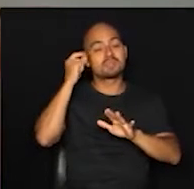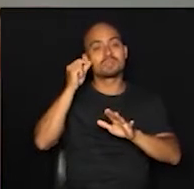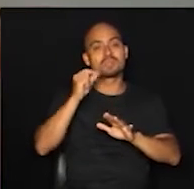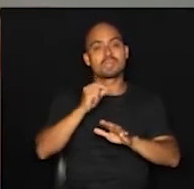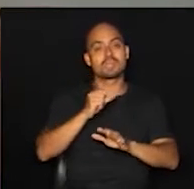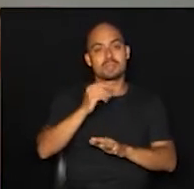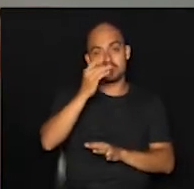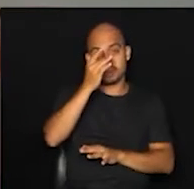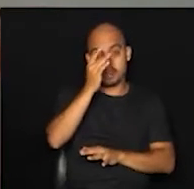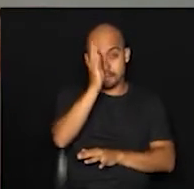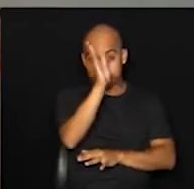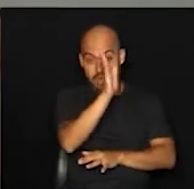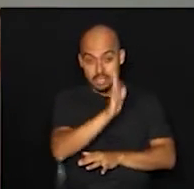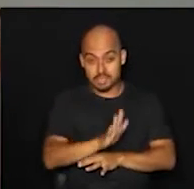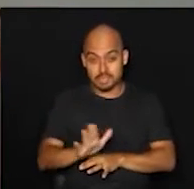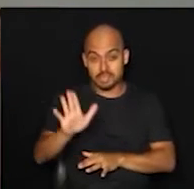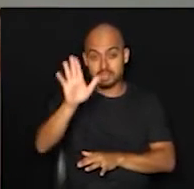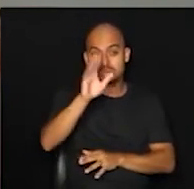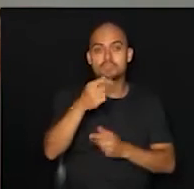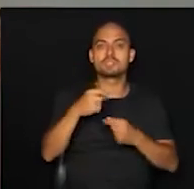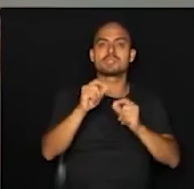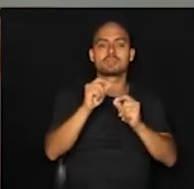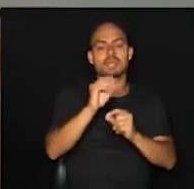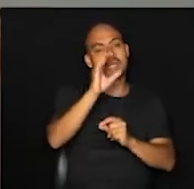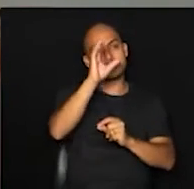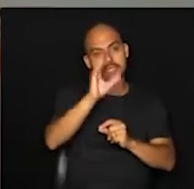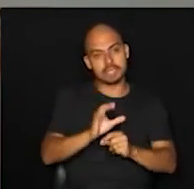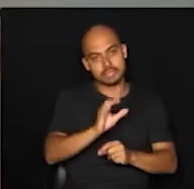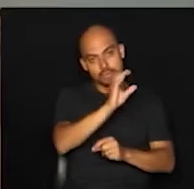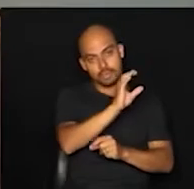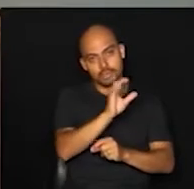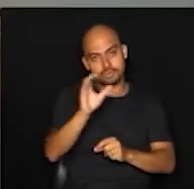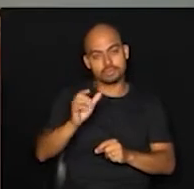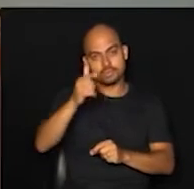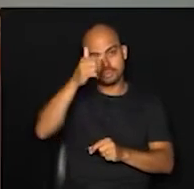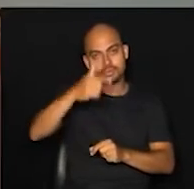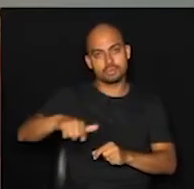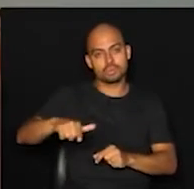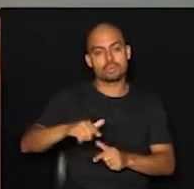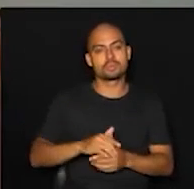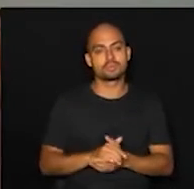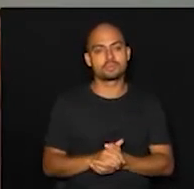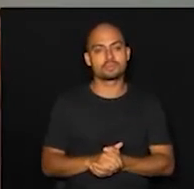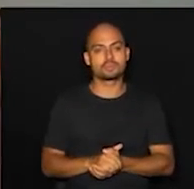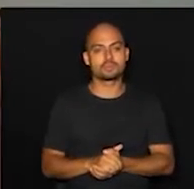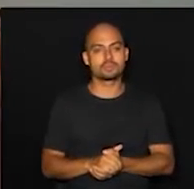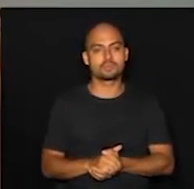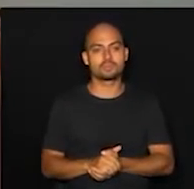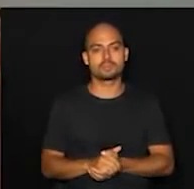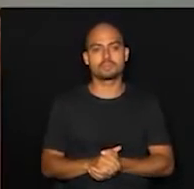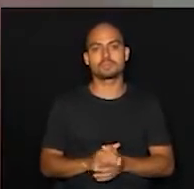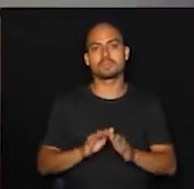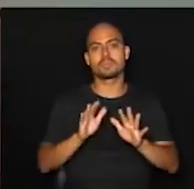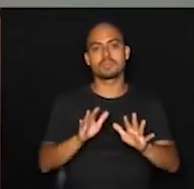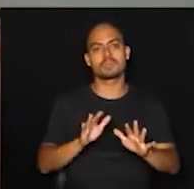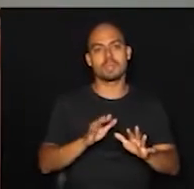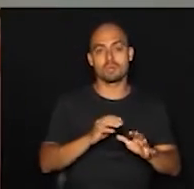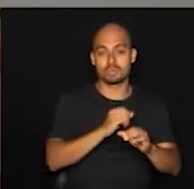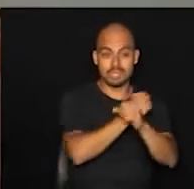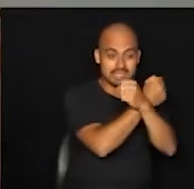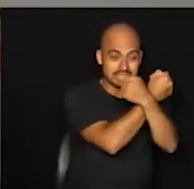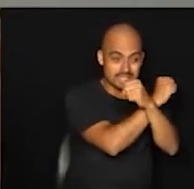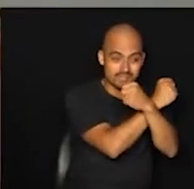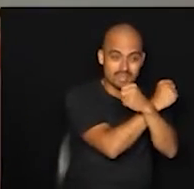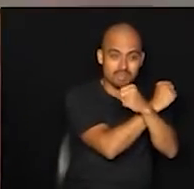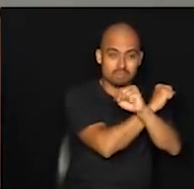recatolicização dos brasileiros. Ela pensava que um dia os brasileiros iriam, até por causa do fim da escravidão, que era a maior mancha